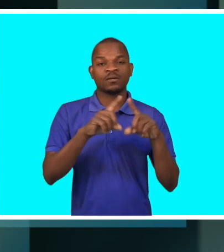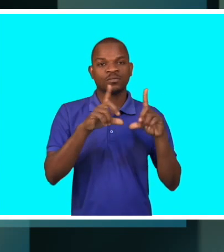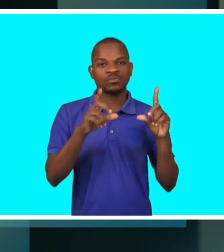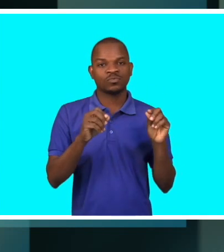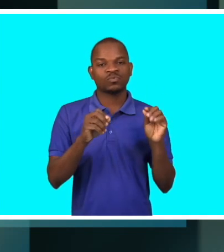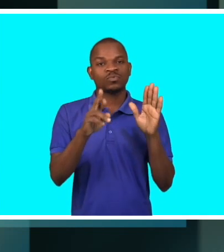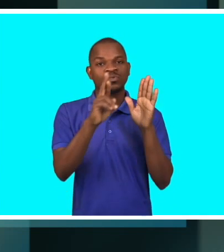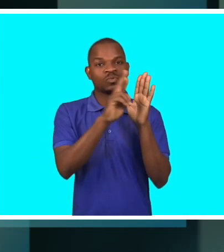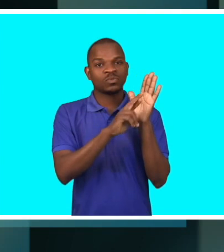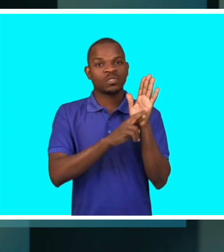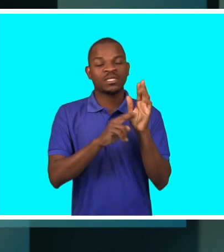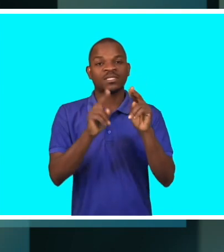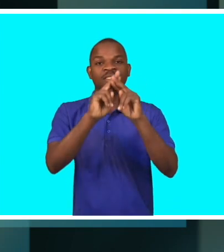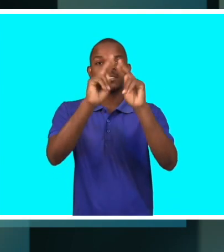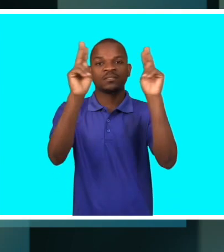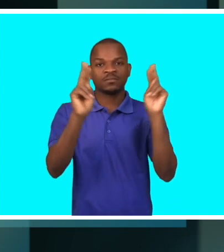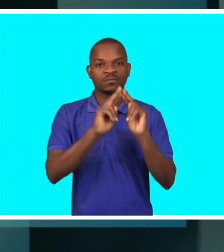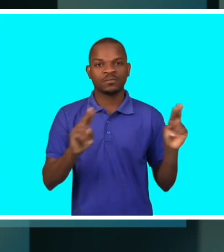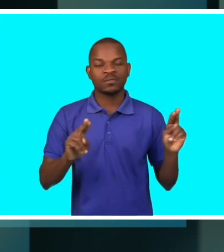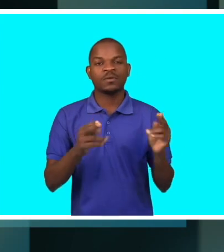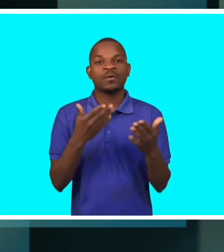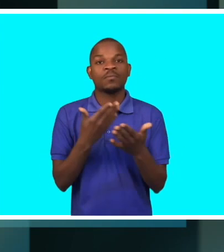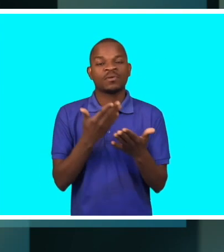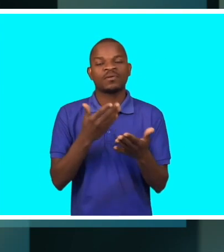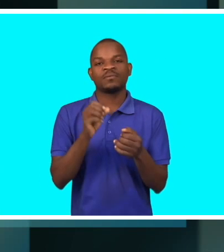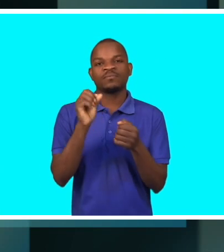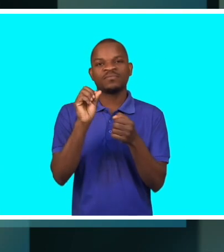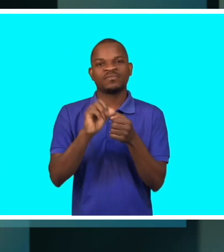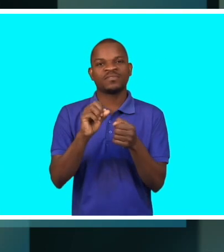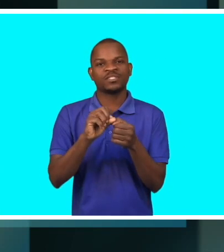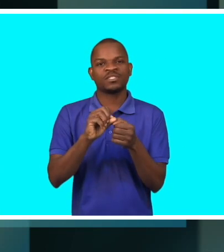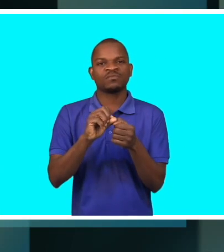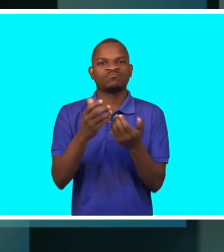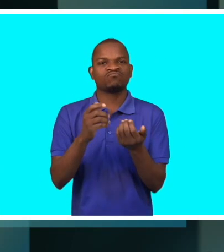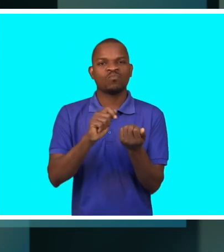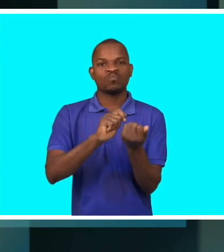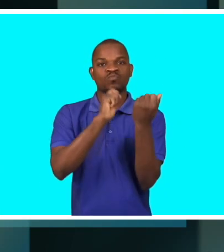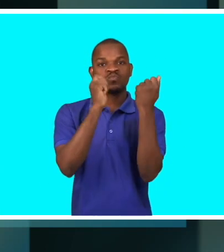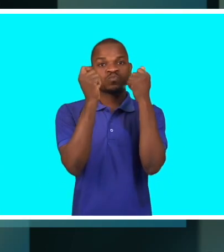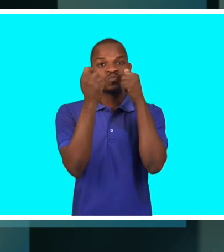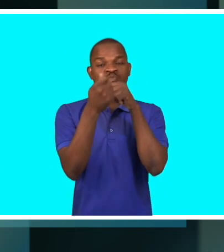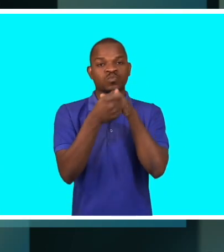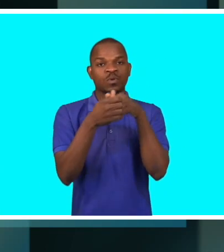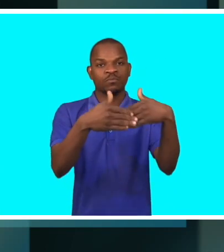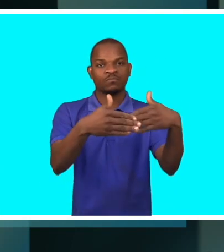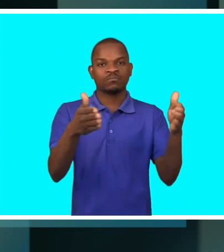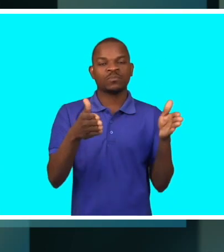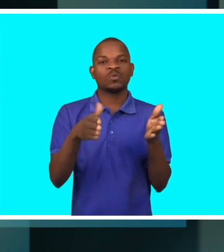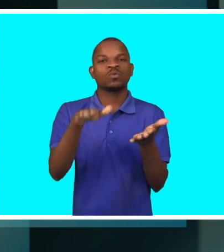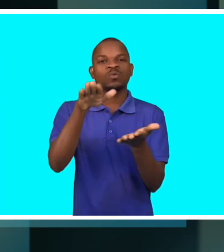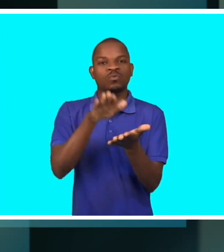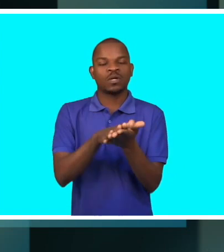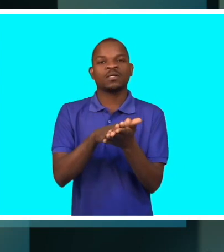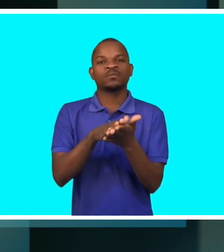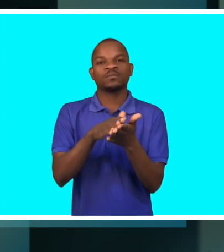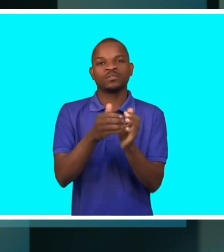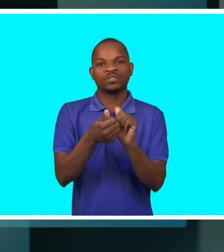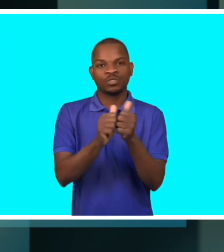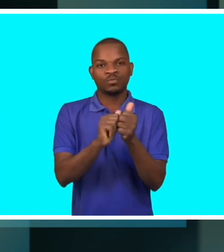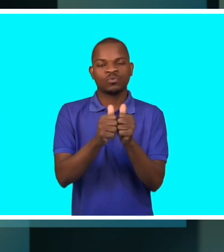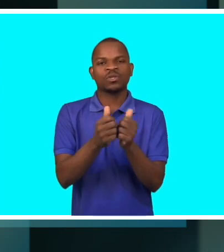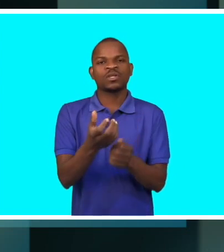de requisitos recomendados internacionalmente para poder transformar o Estádio Nacional do Zimpito, de facto,